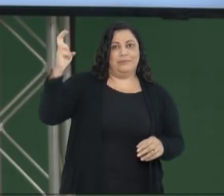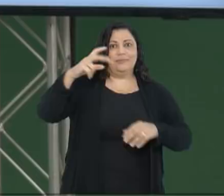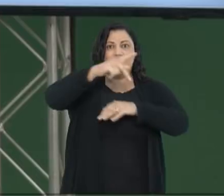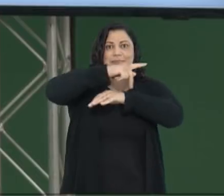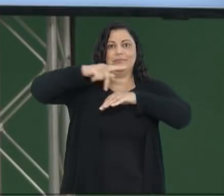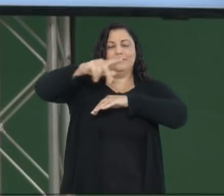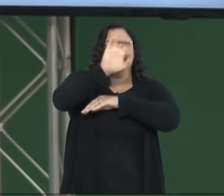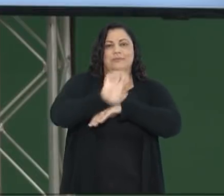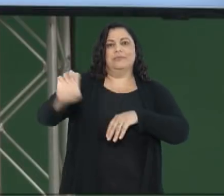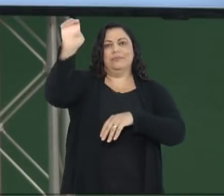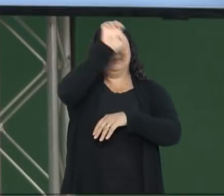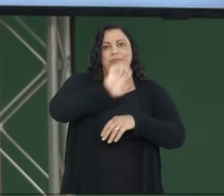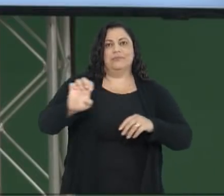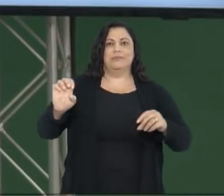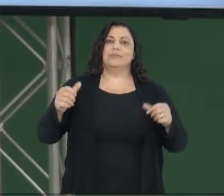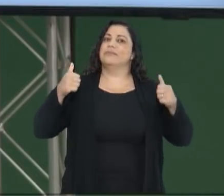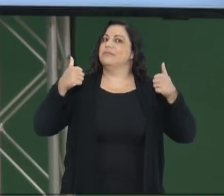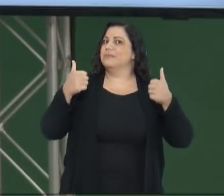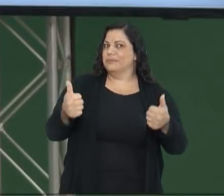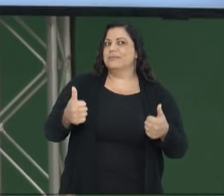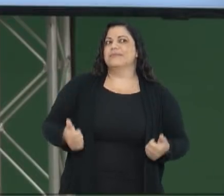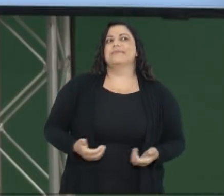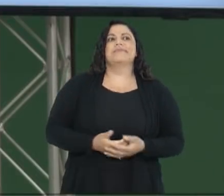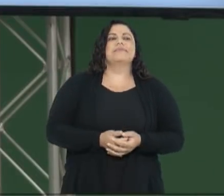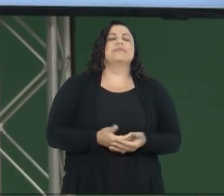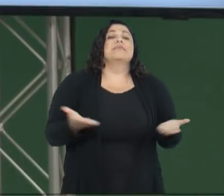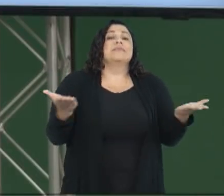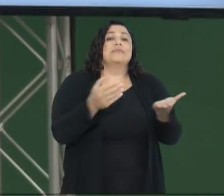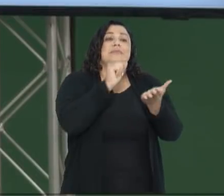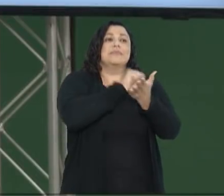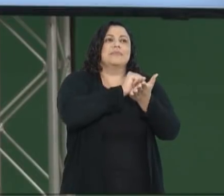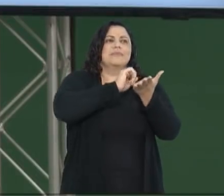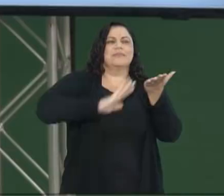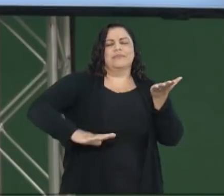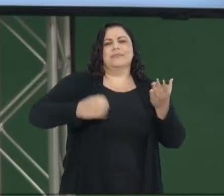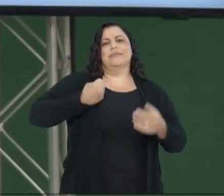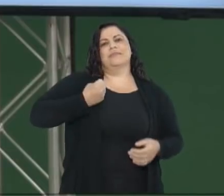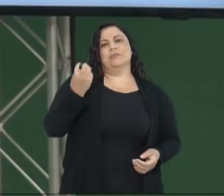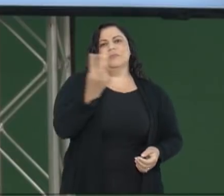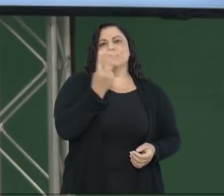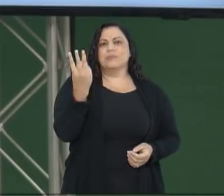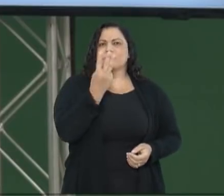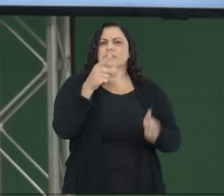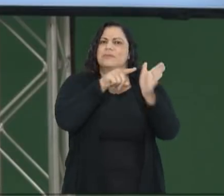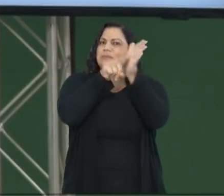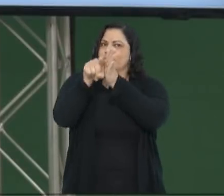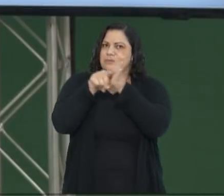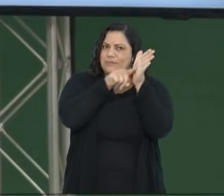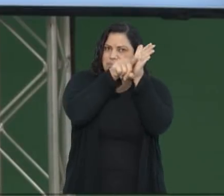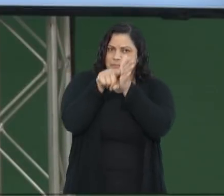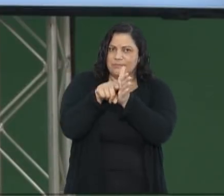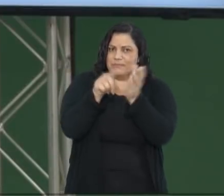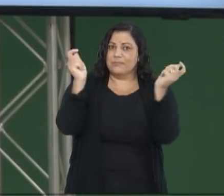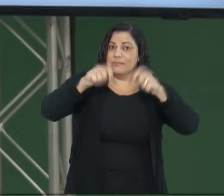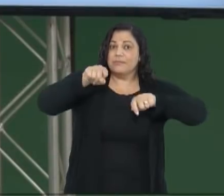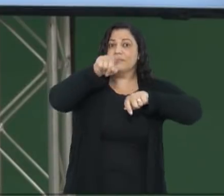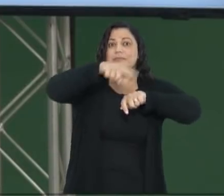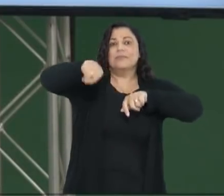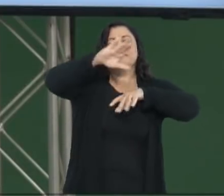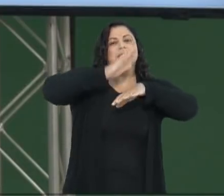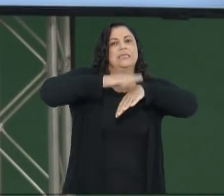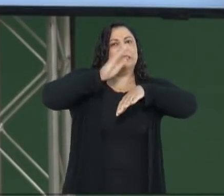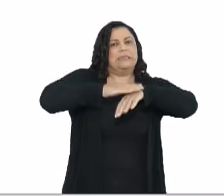países europeus, certo? E aí o exercício próximo ali, o 3, é uma pesquisa que vocês vão